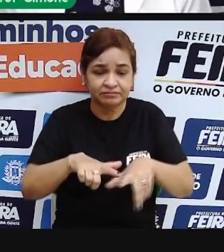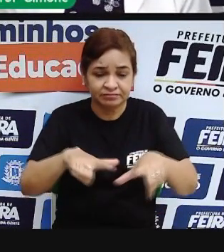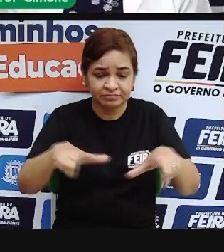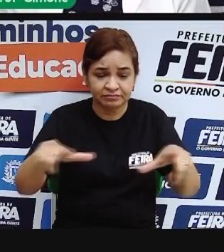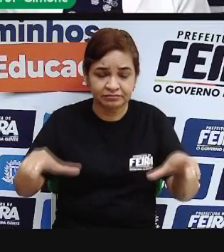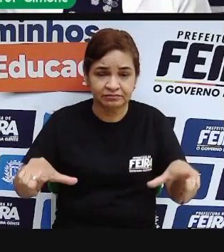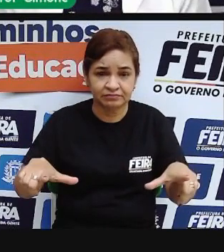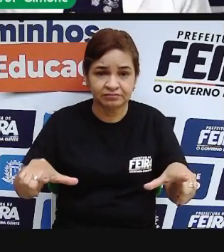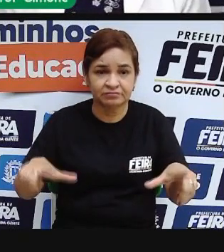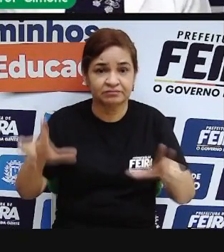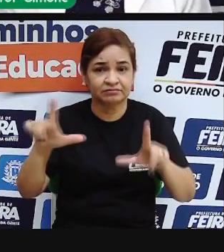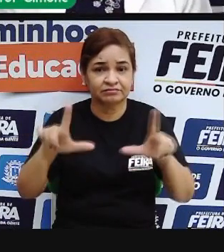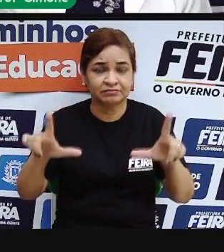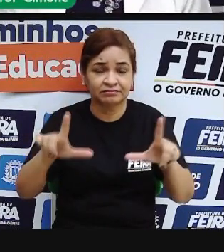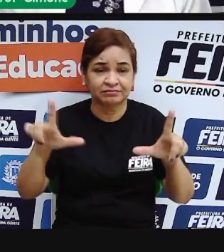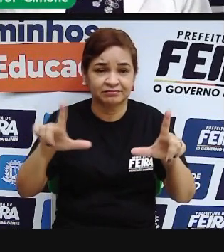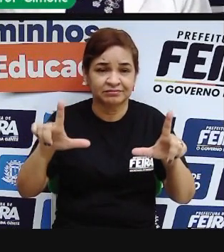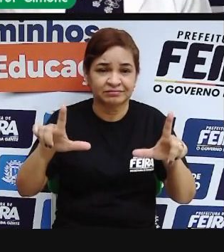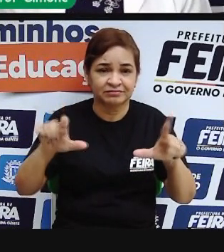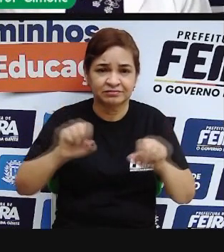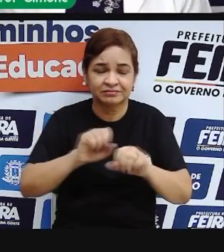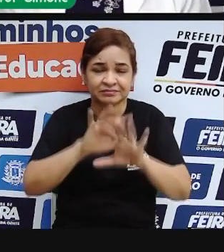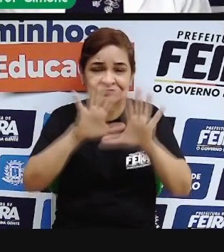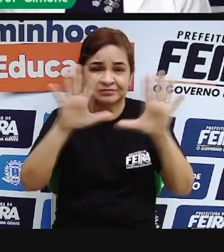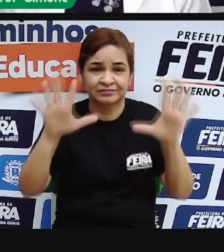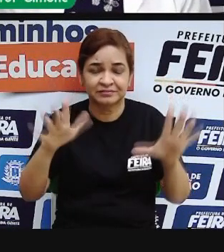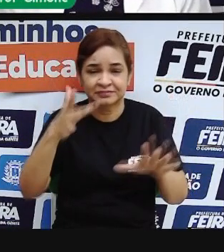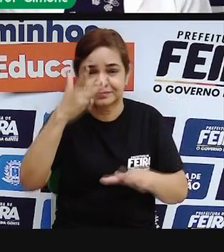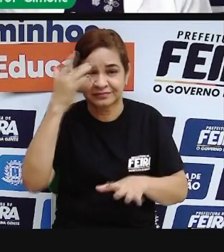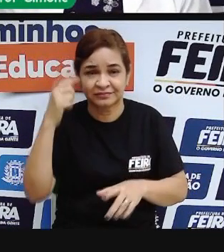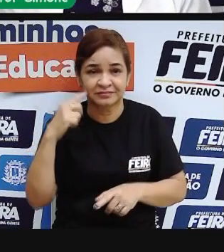virtual, divulgue nas redes sociais da sua escola.